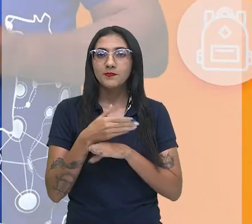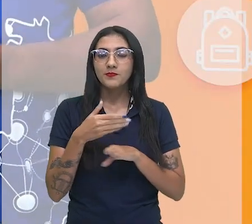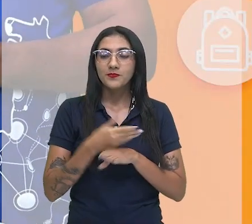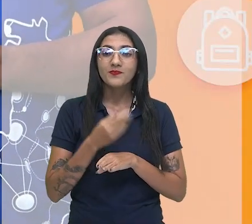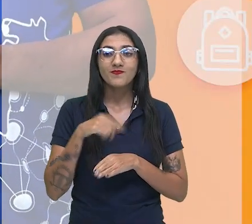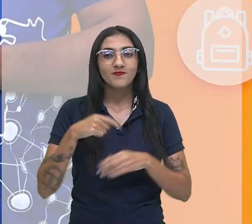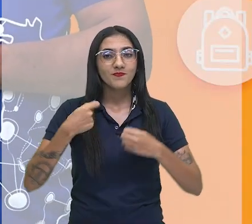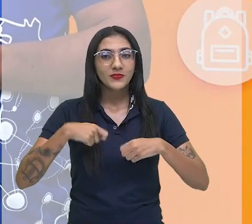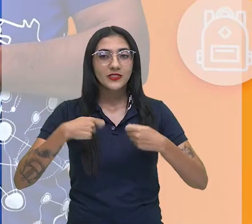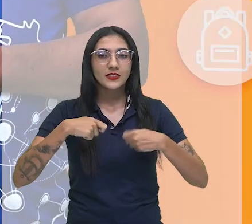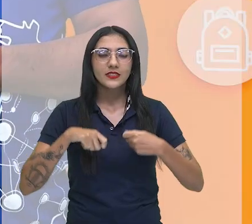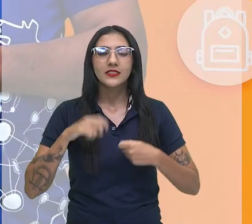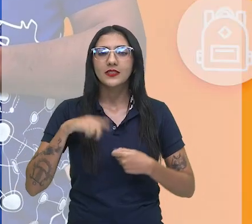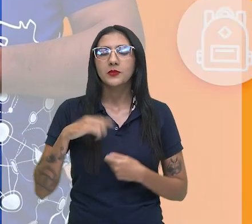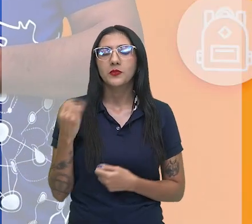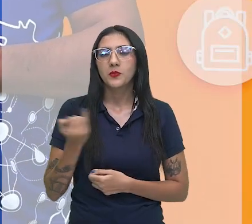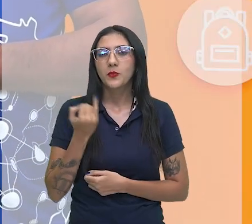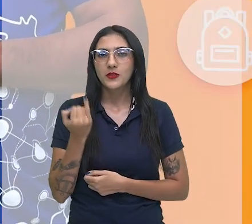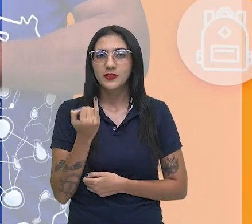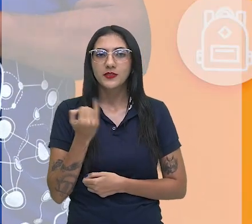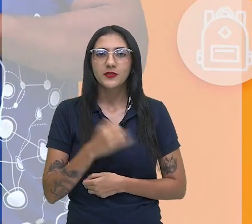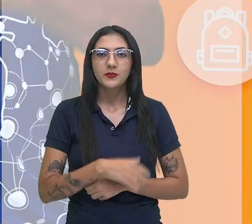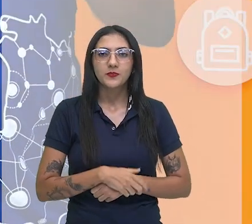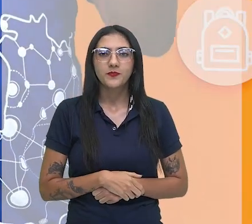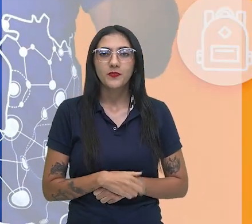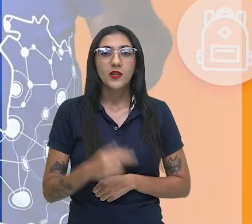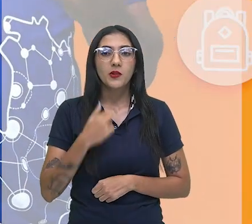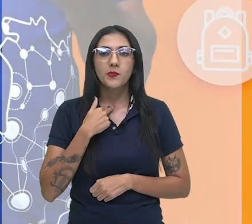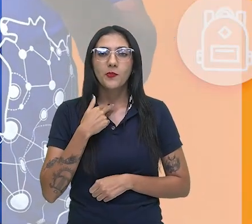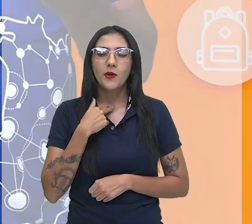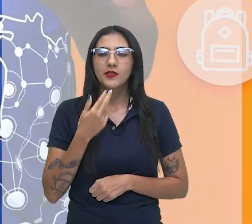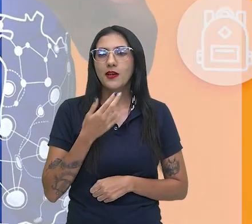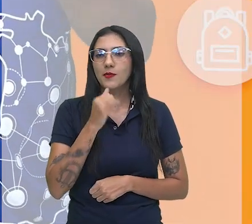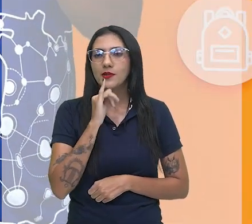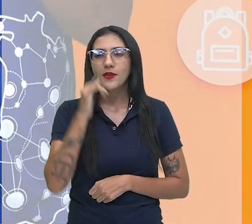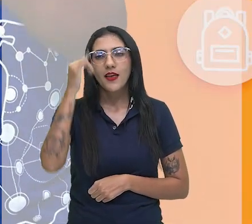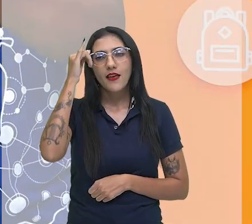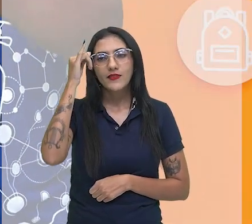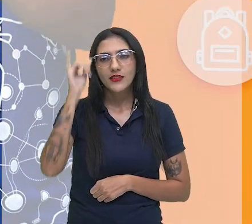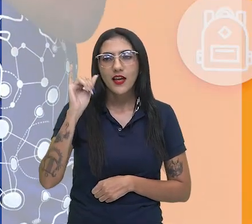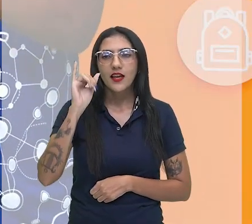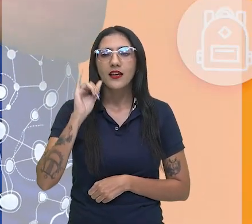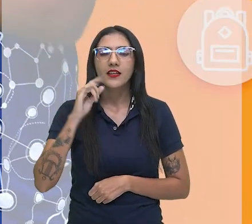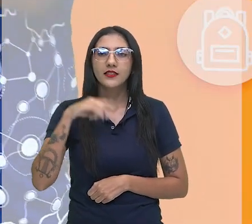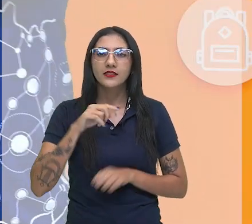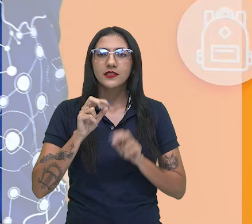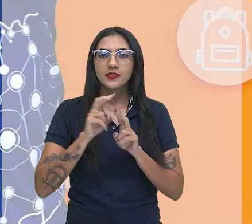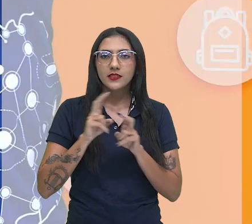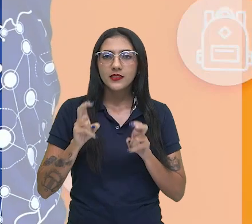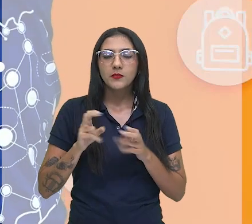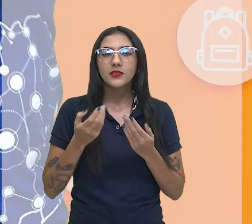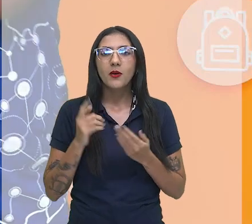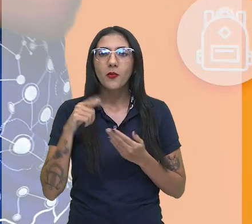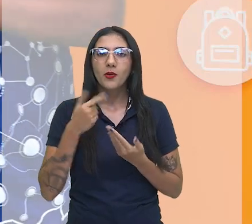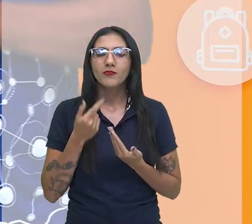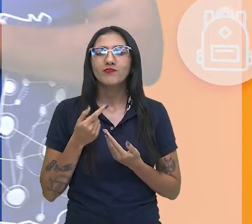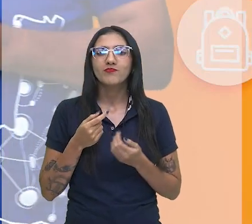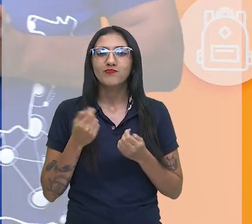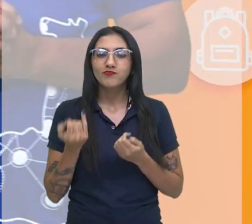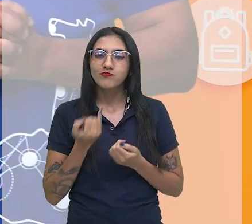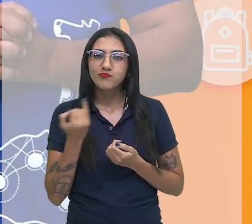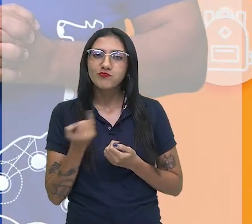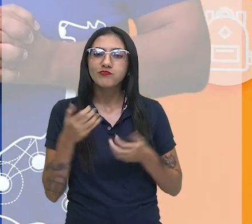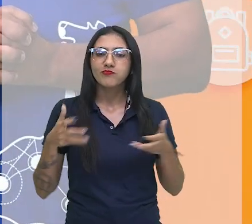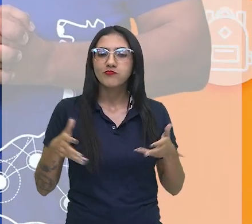deve até participar da política, tá bom? Não pode ficar de fora. Os jovens são chamados a esse engajamento político.